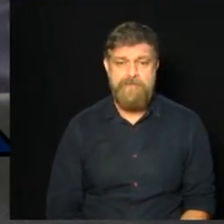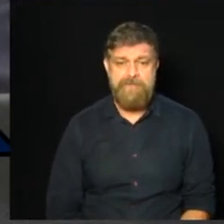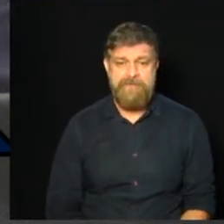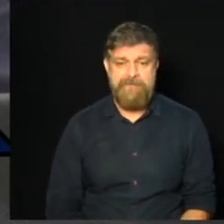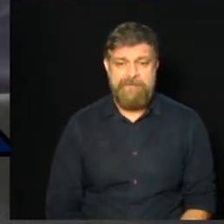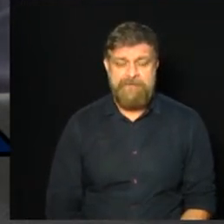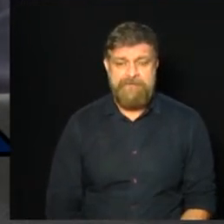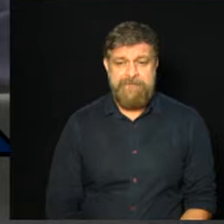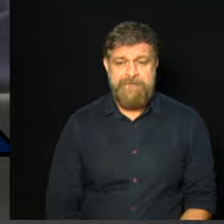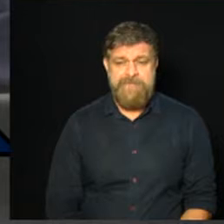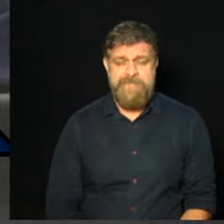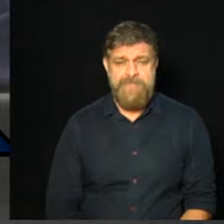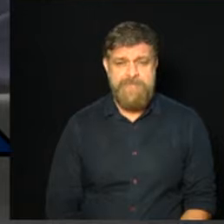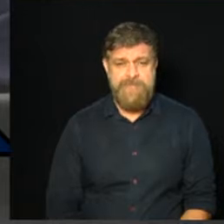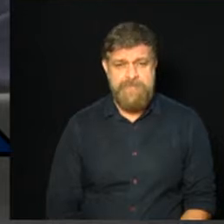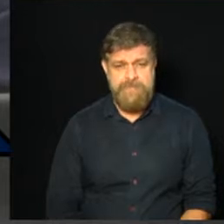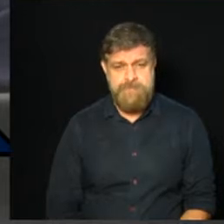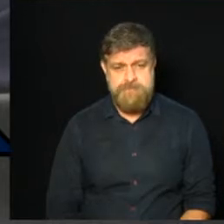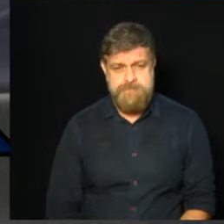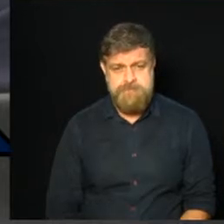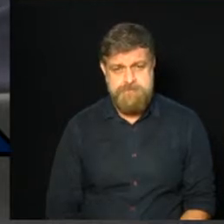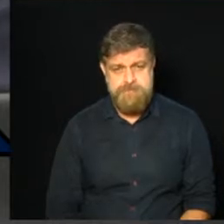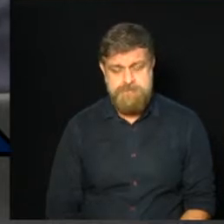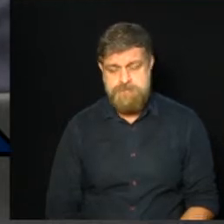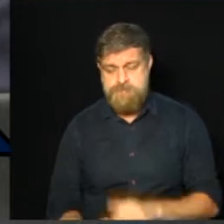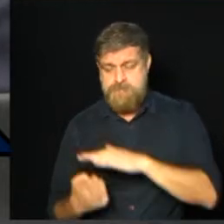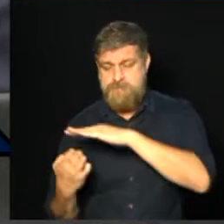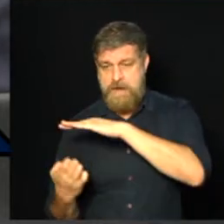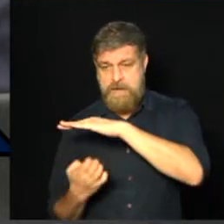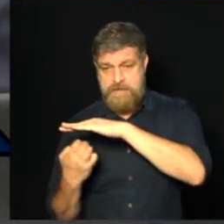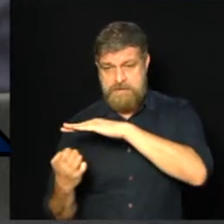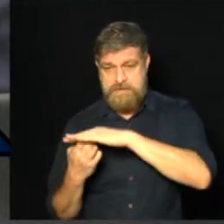em relação às empresas que se apresentaram,